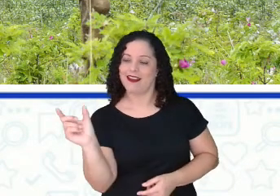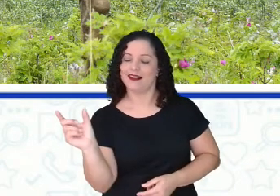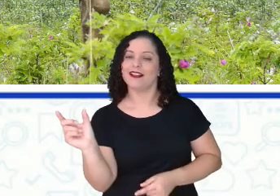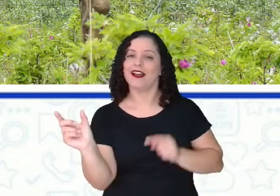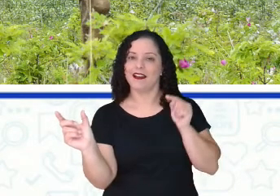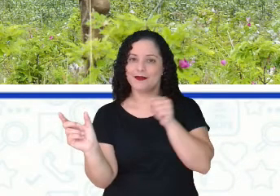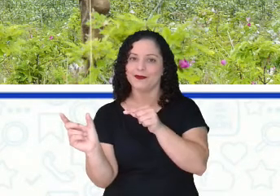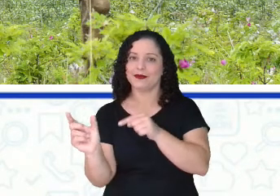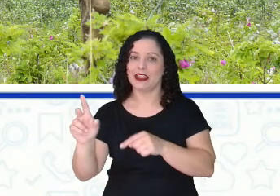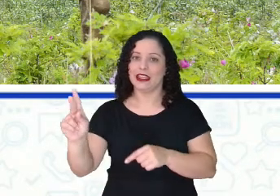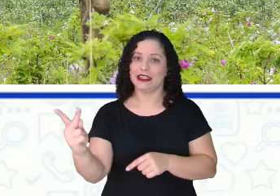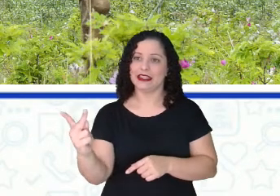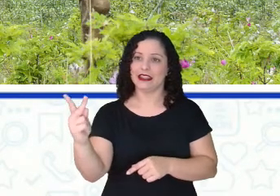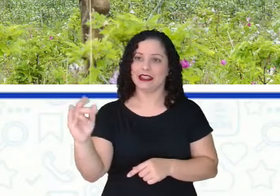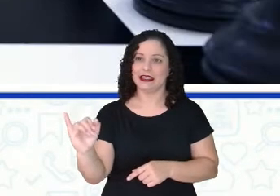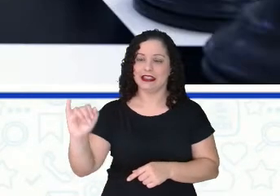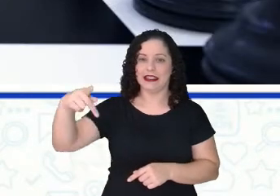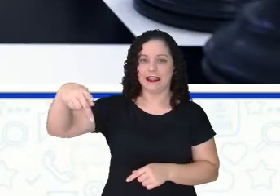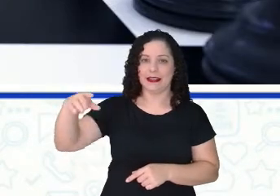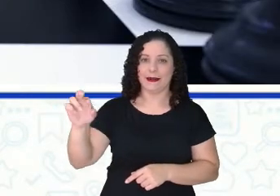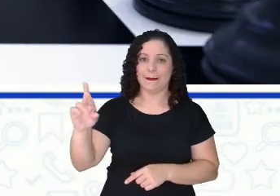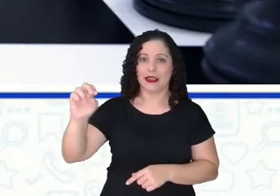cavalo. Cavalo é o hipônimo.